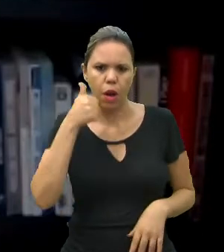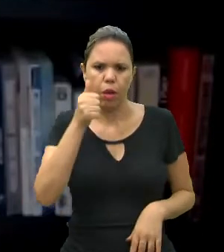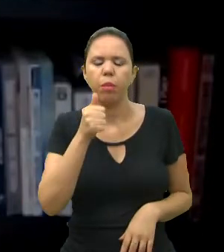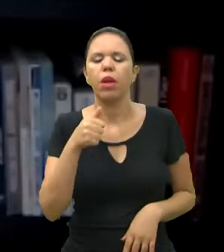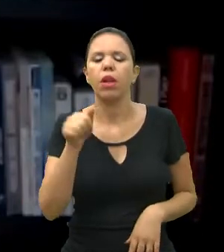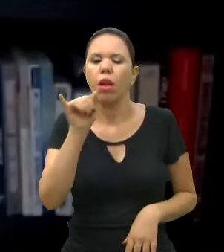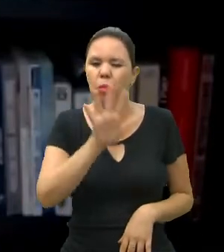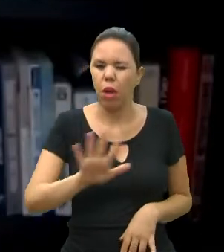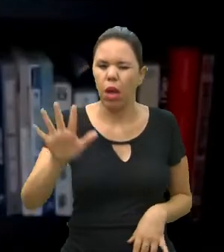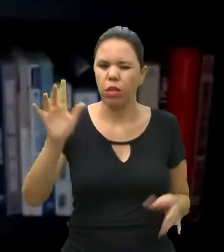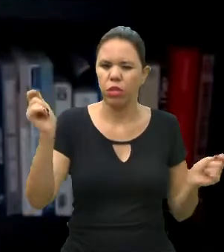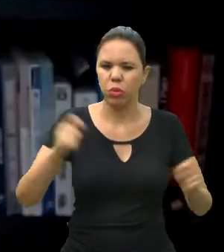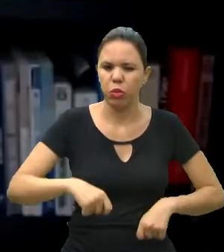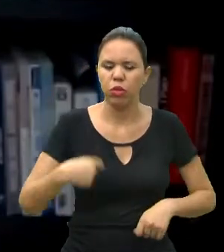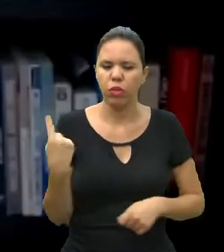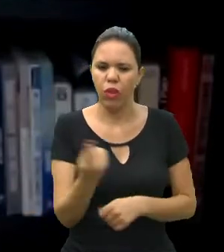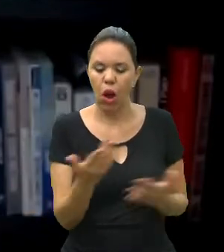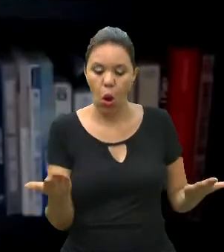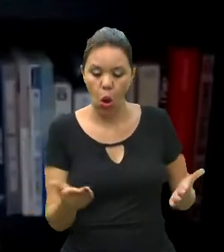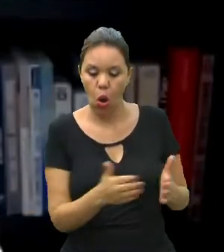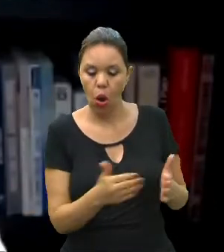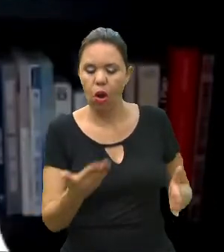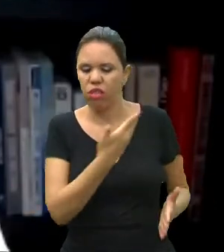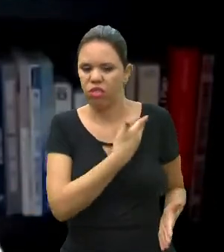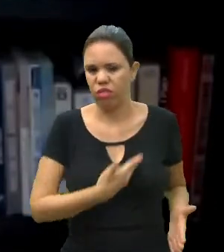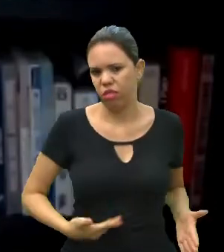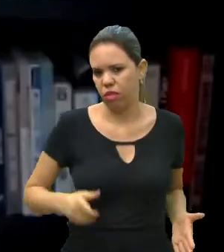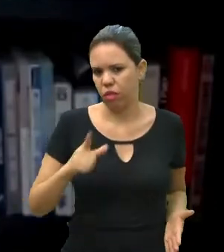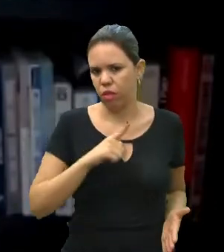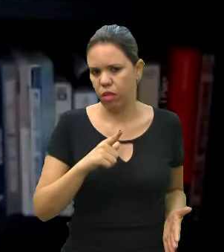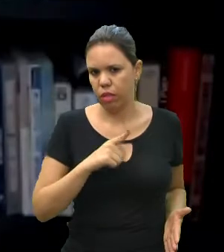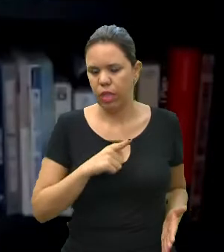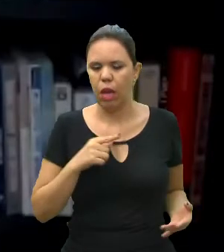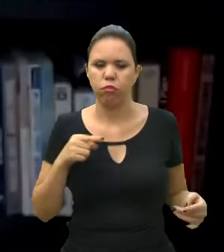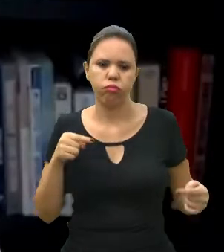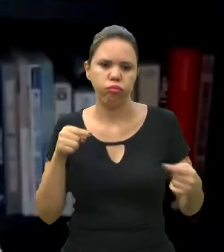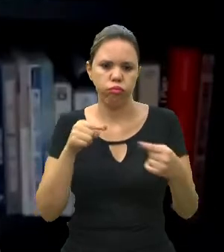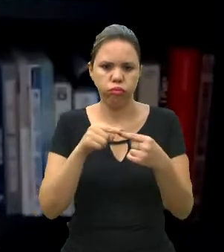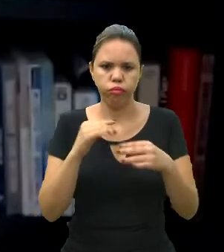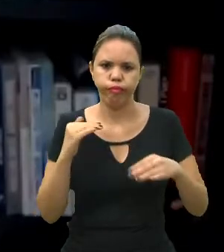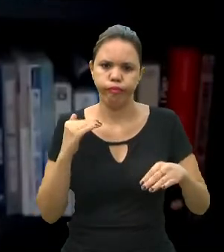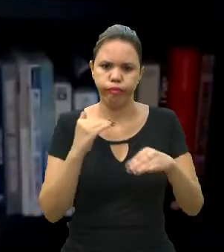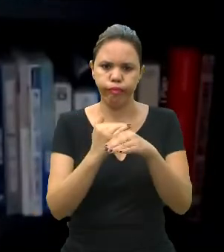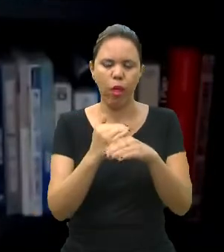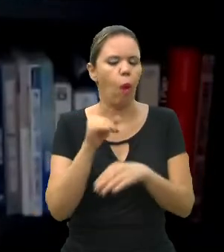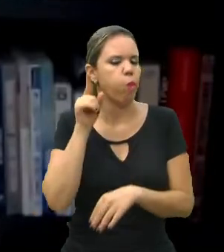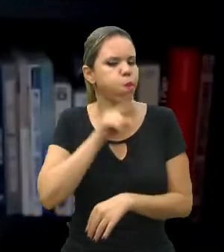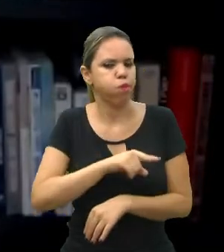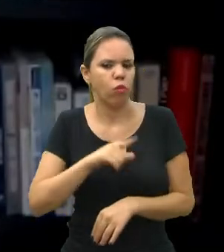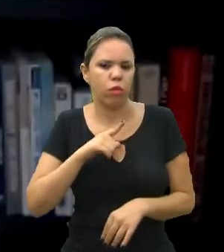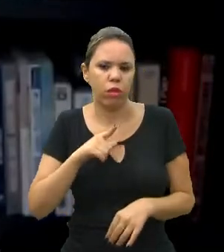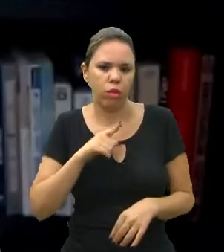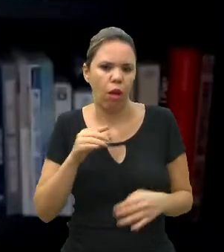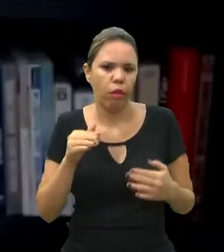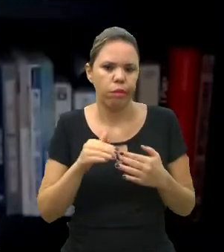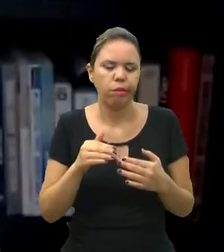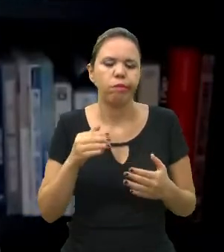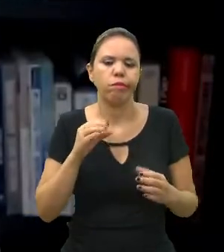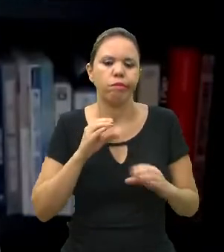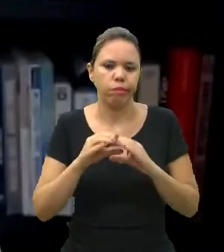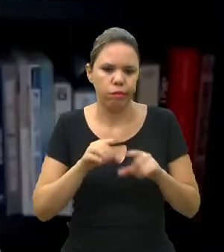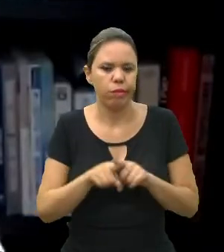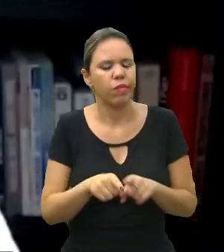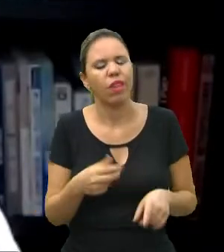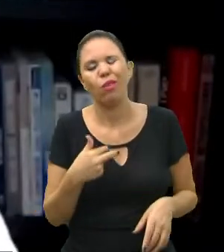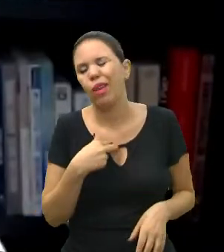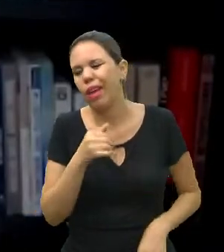o melhor cenário possível no atual governo é haver um alinhamento com os Estados Unidos. Não dá